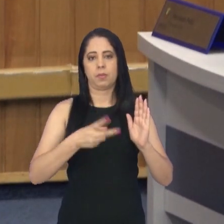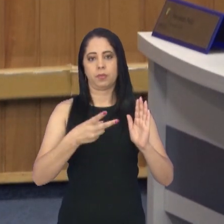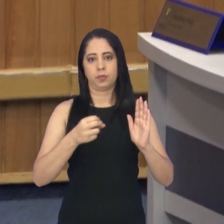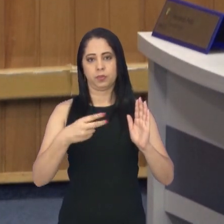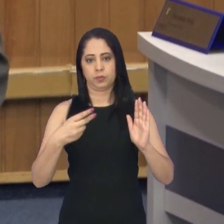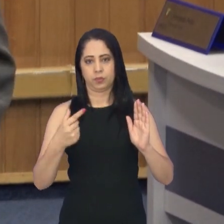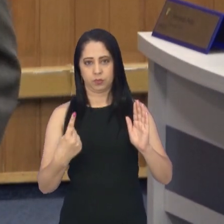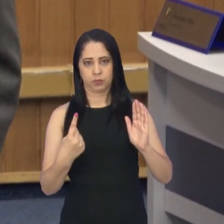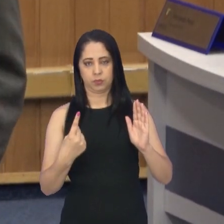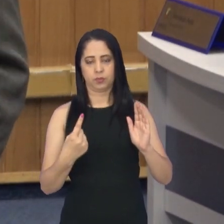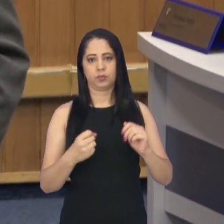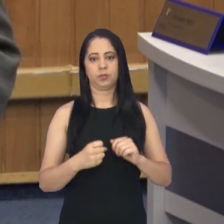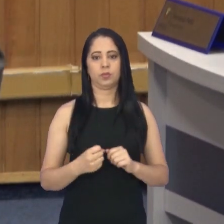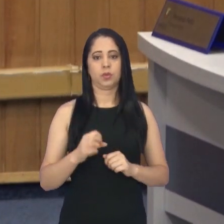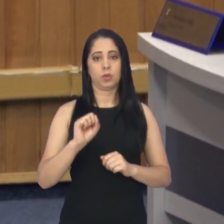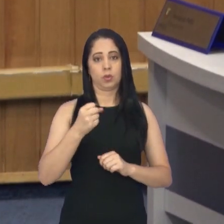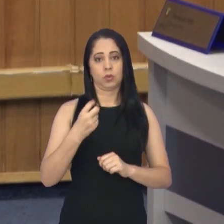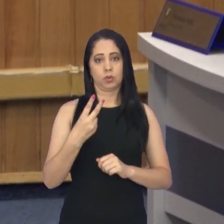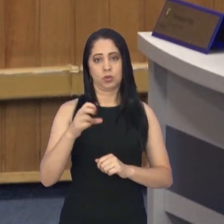492/2021, processo